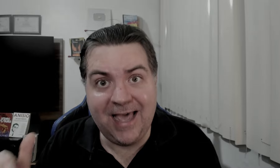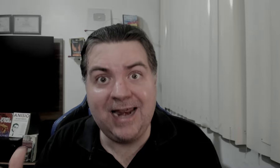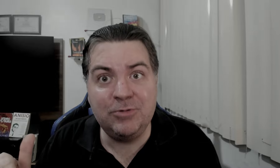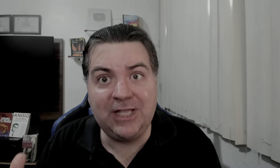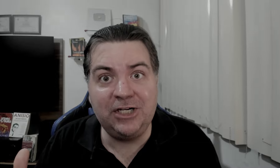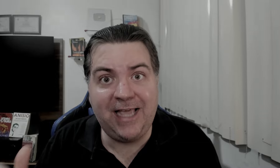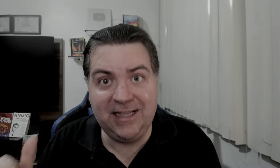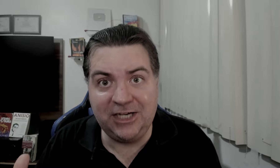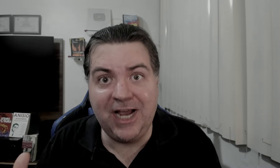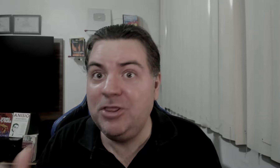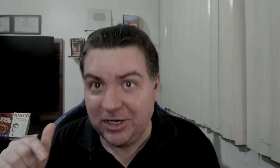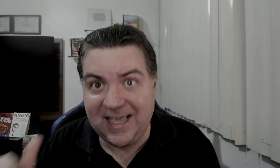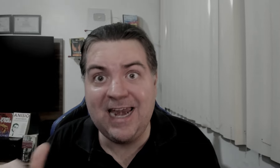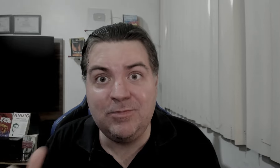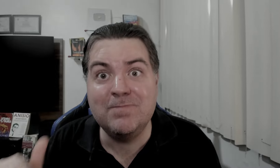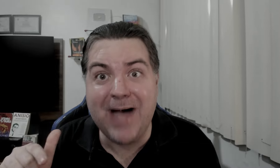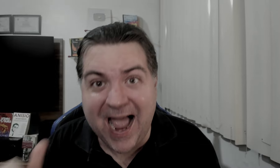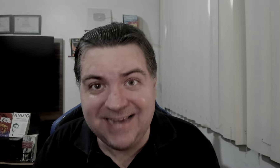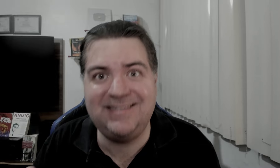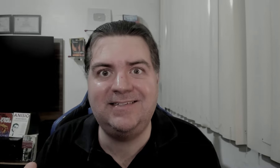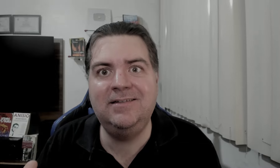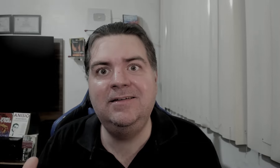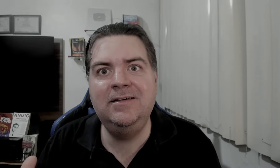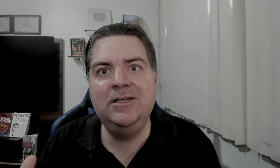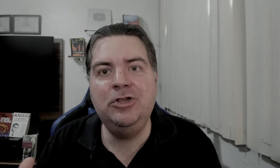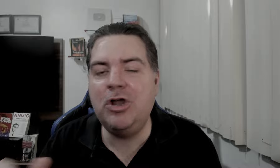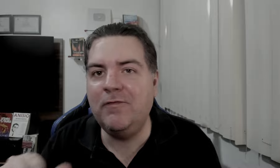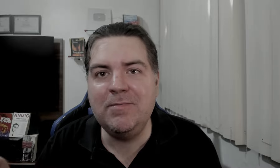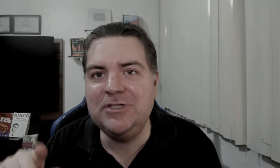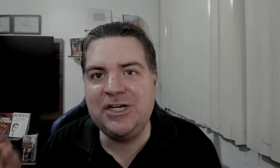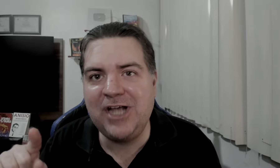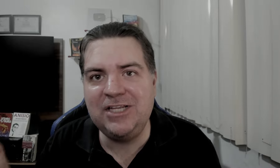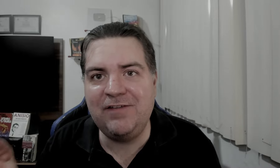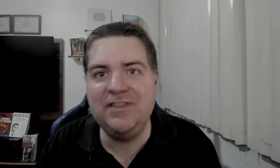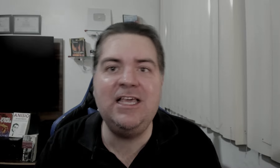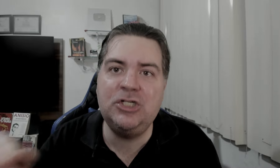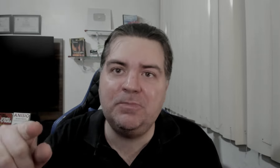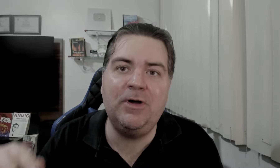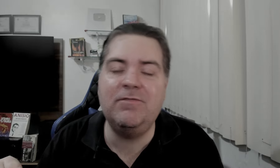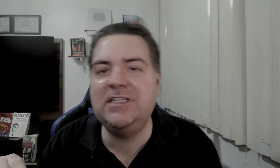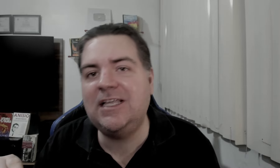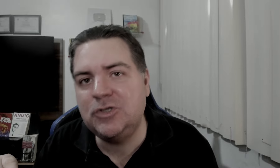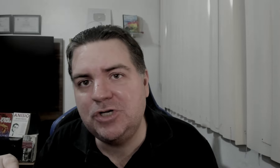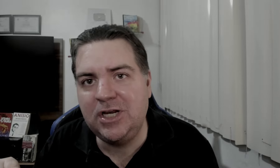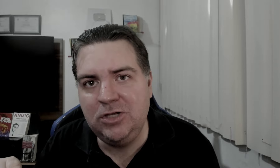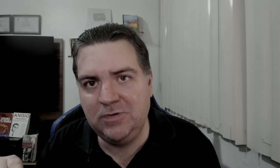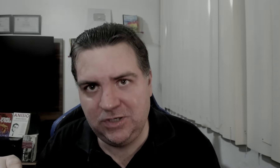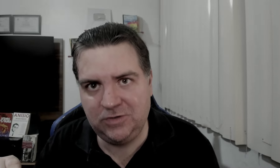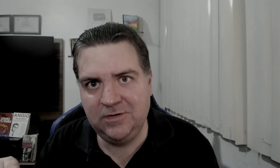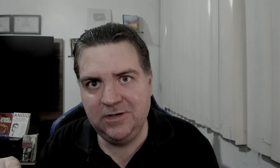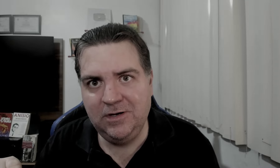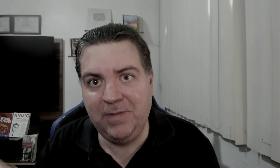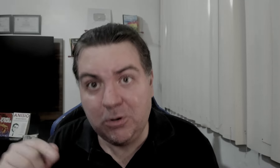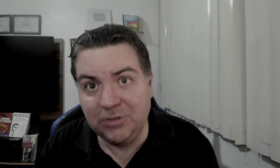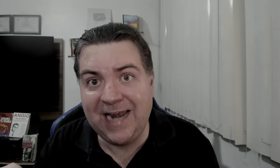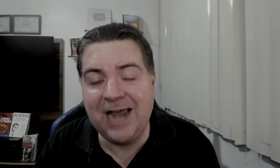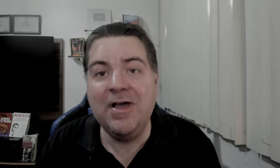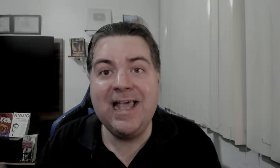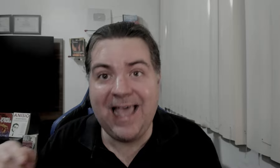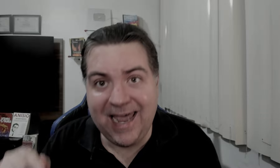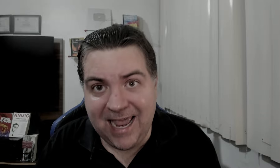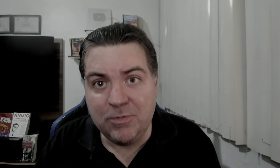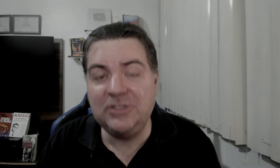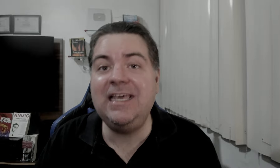Ah, queremos taxar? Nós queremos mais. Nós não vamos deixar de defender isso porque você está sugerindo isso. Pelo